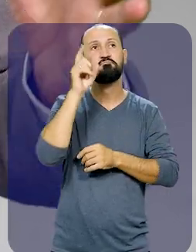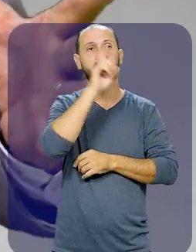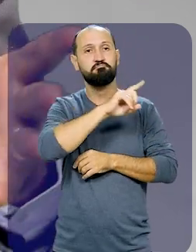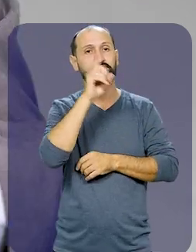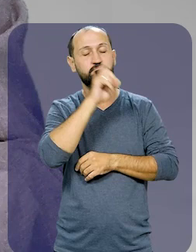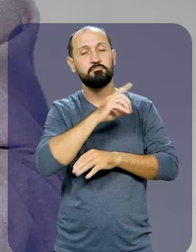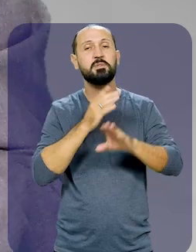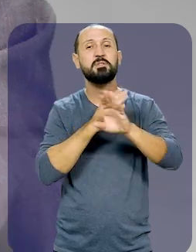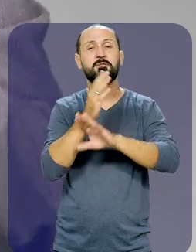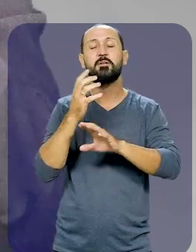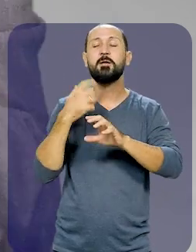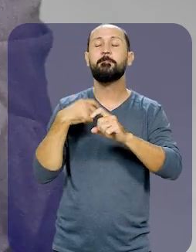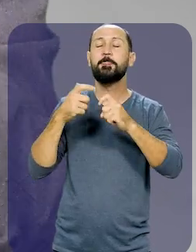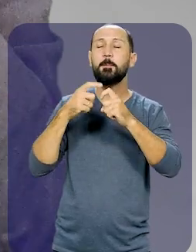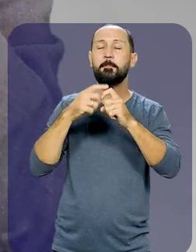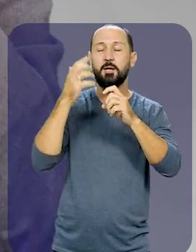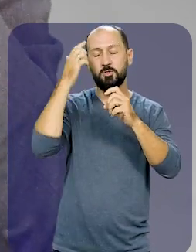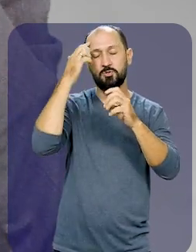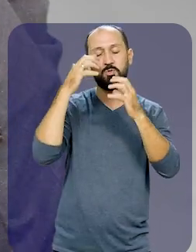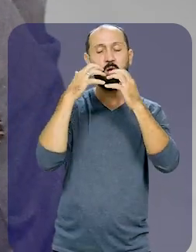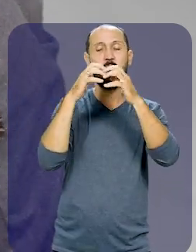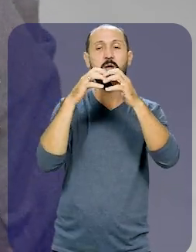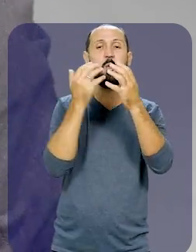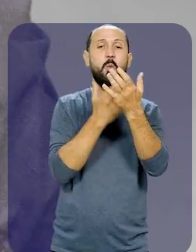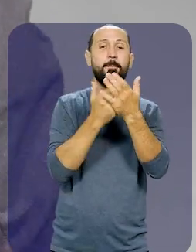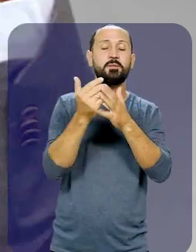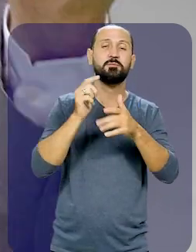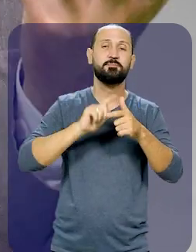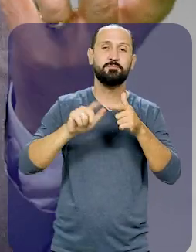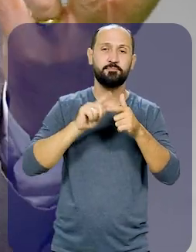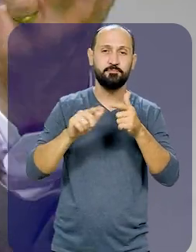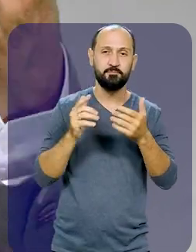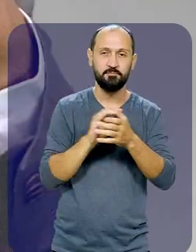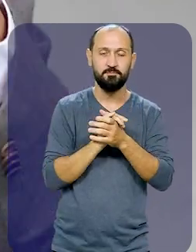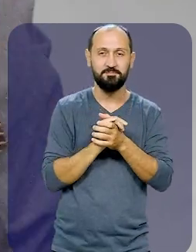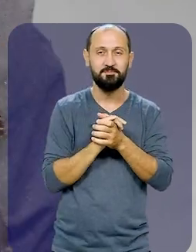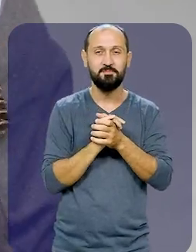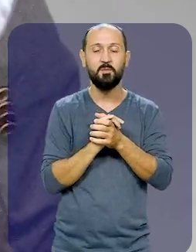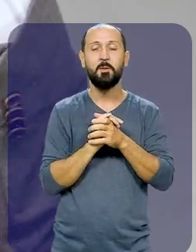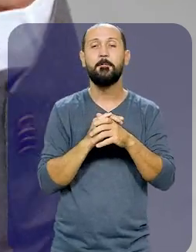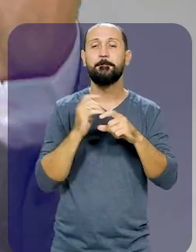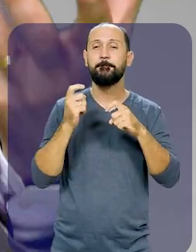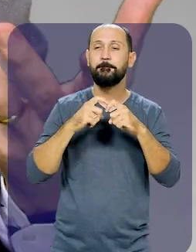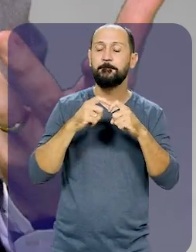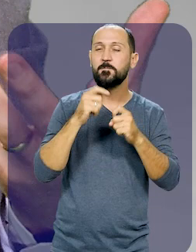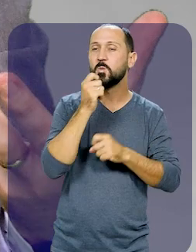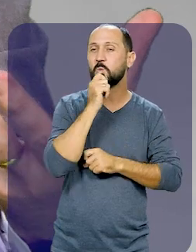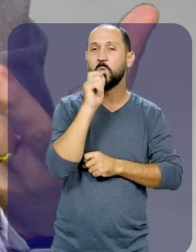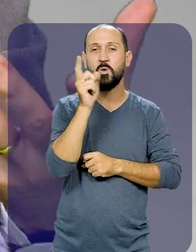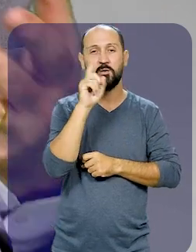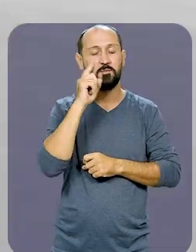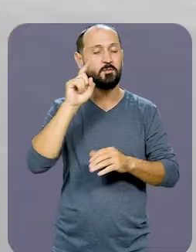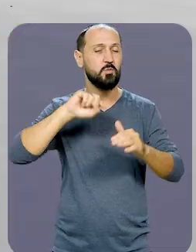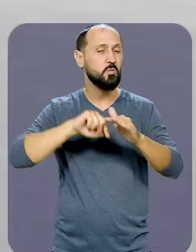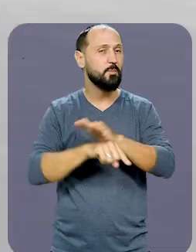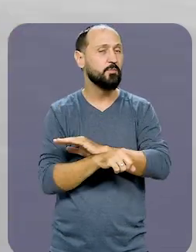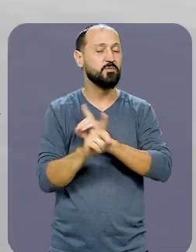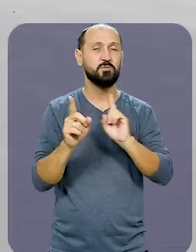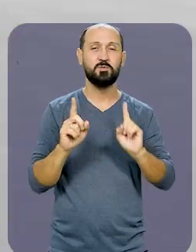vai no neurologista. E aí começa o problema. Porque como isso os médicos ainda não se